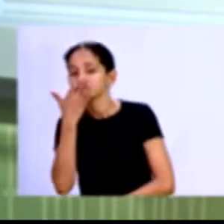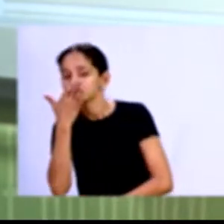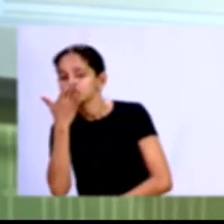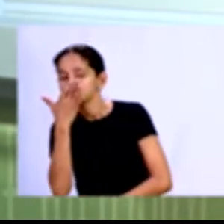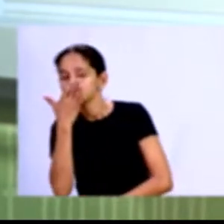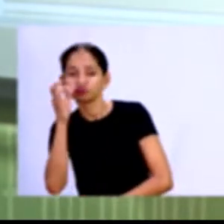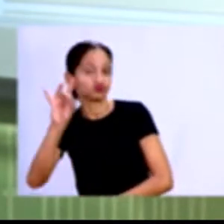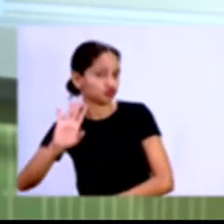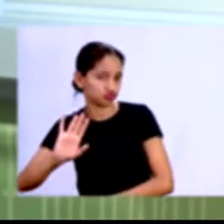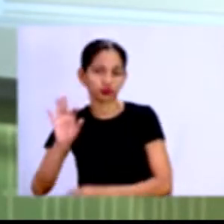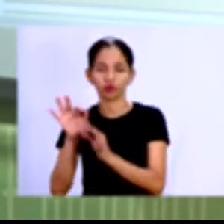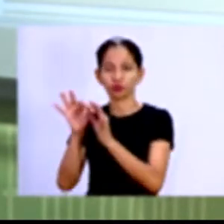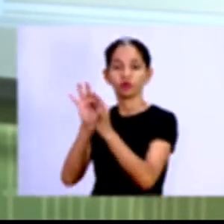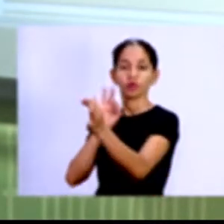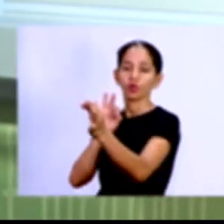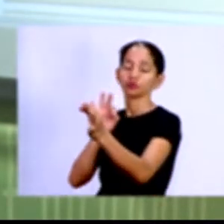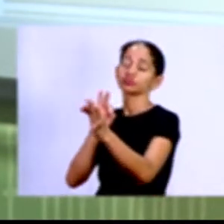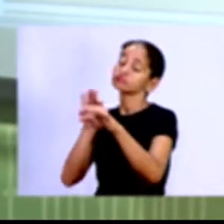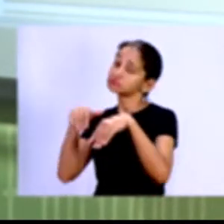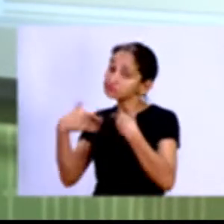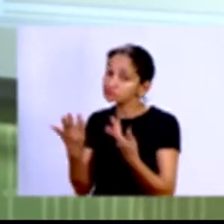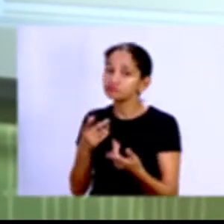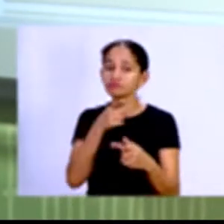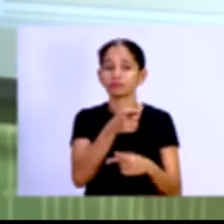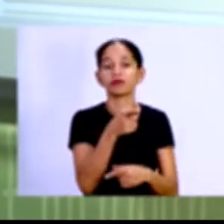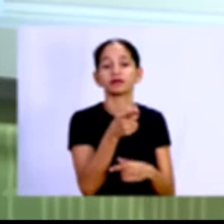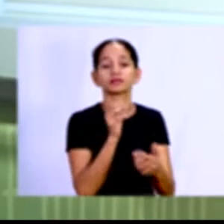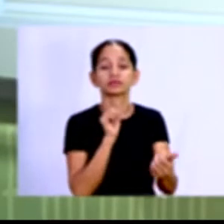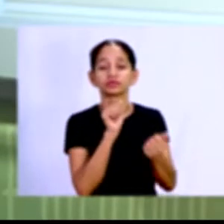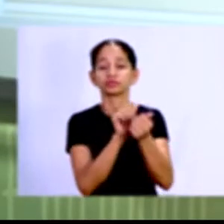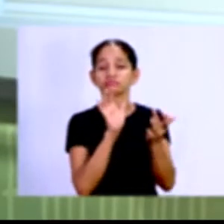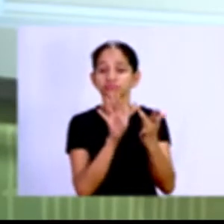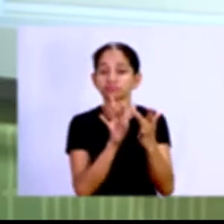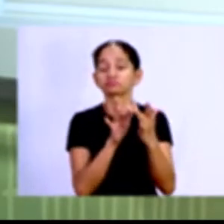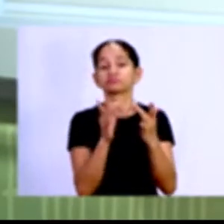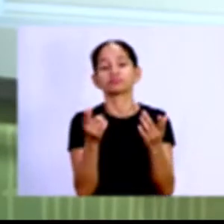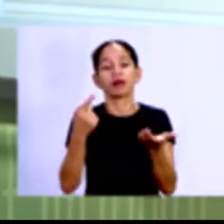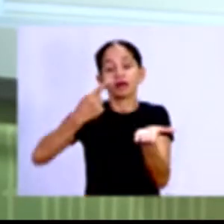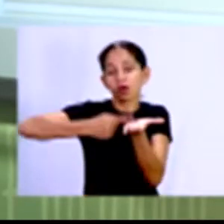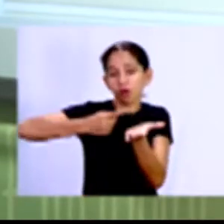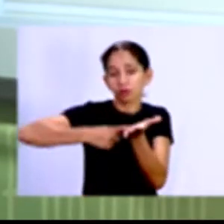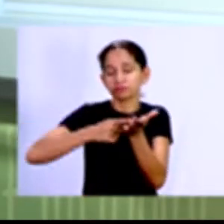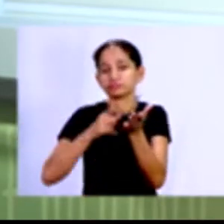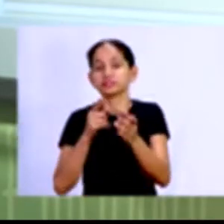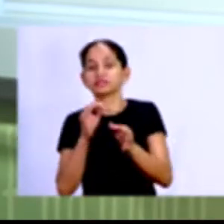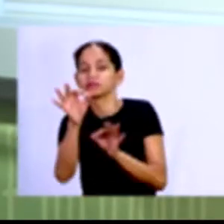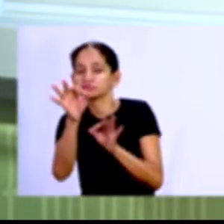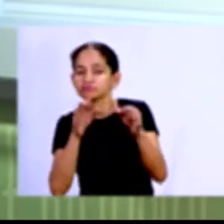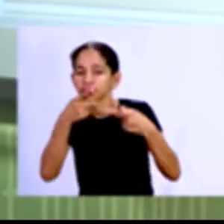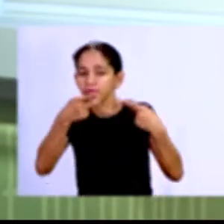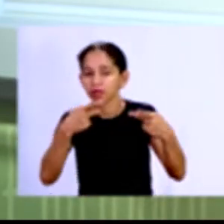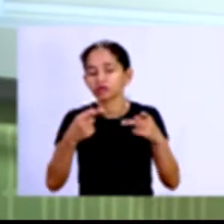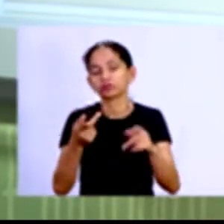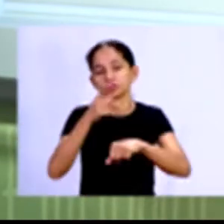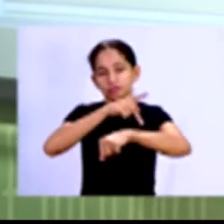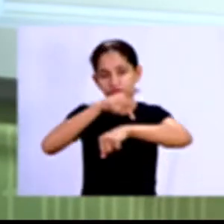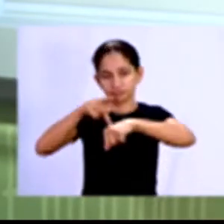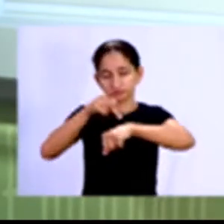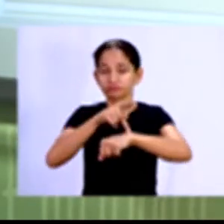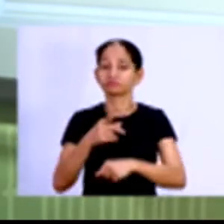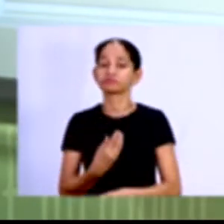50% à distância. Então, você combina essas duas formas nesse tipo de metodologia,